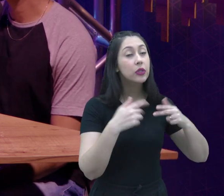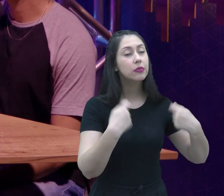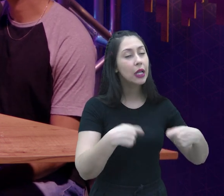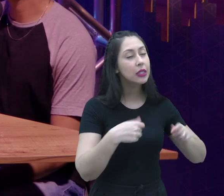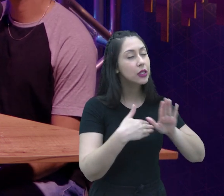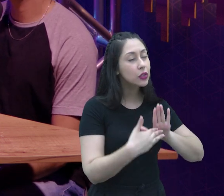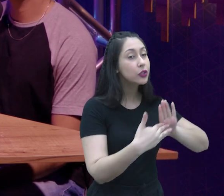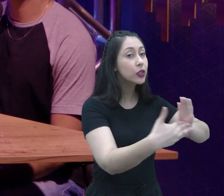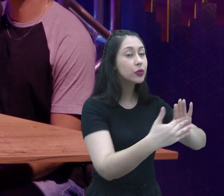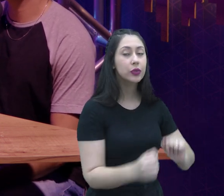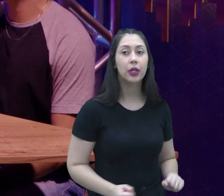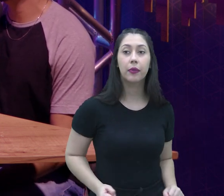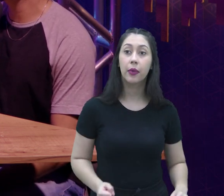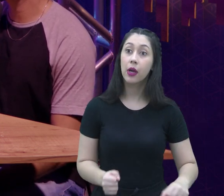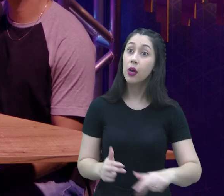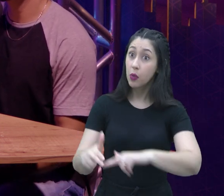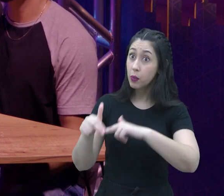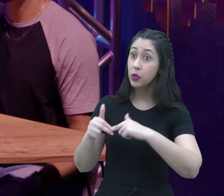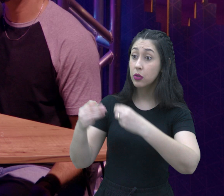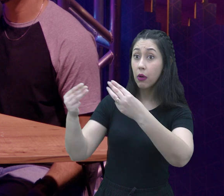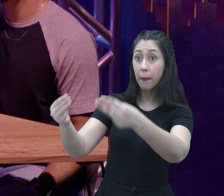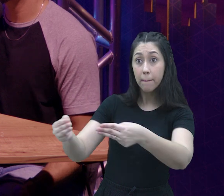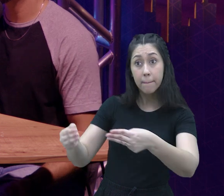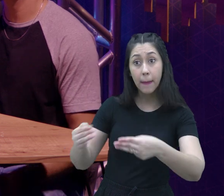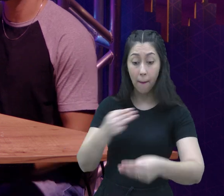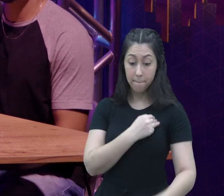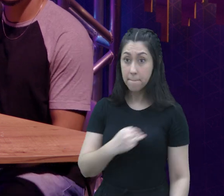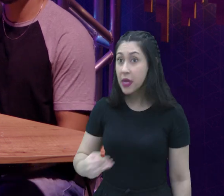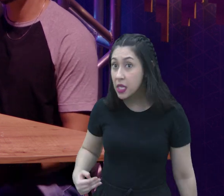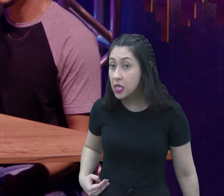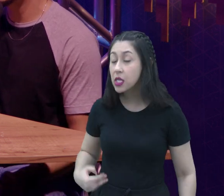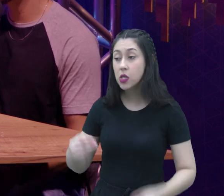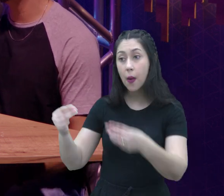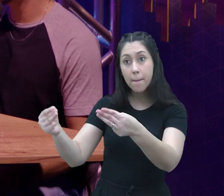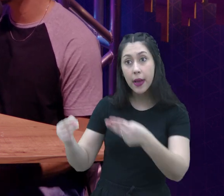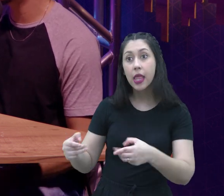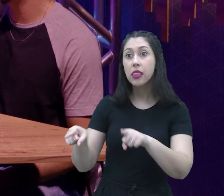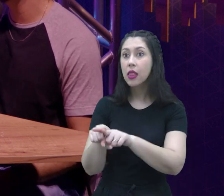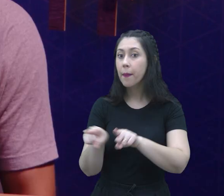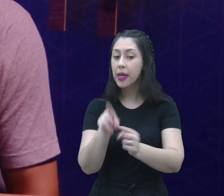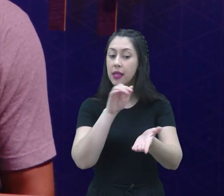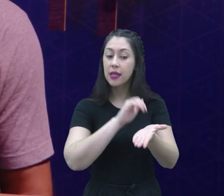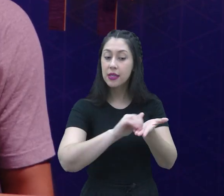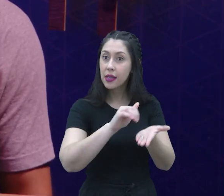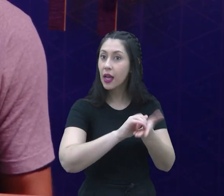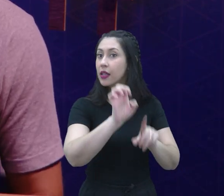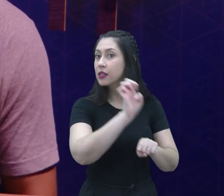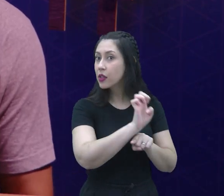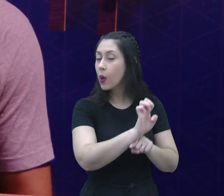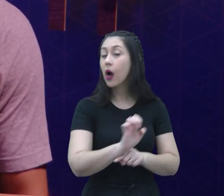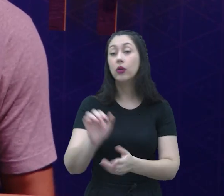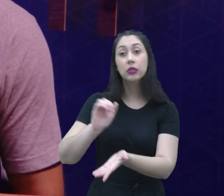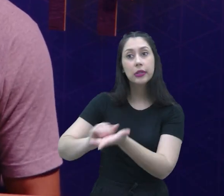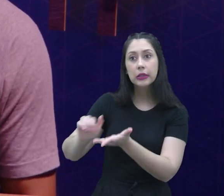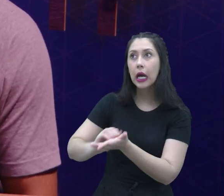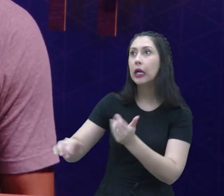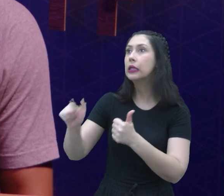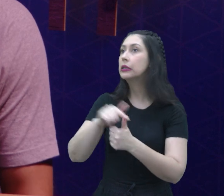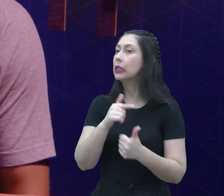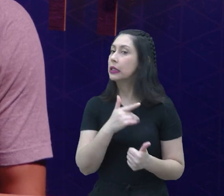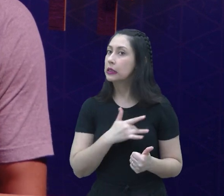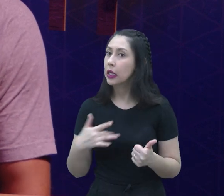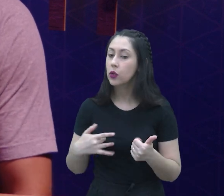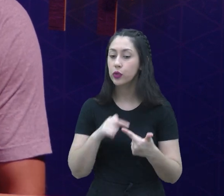de ajuda, né. Então, tendo os ministros, né, a nível nacional, tem os secretários estaduais, secretário de saúde, secretário de